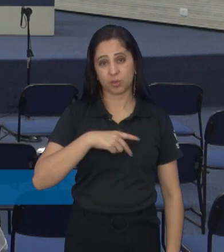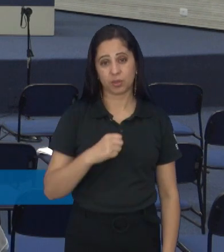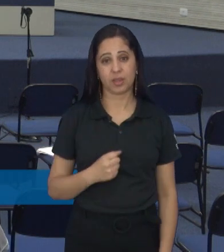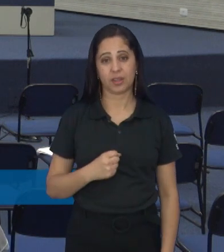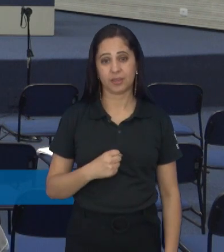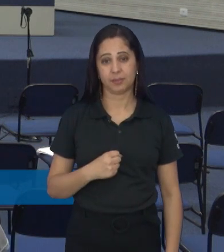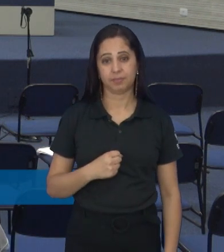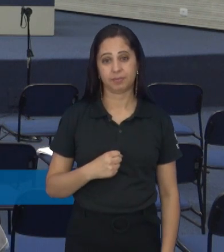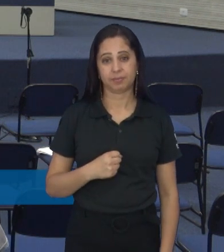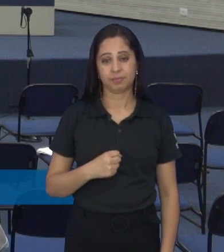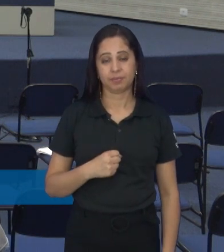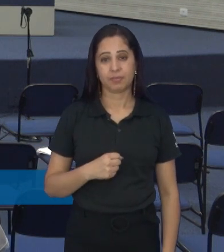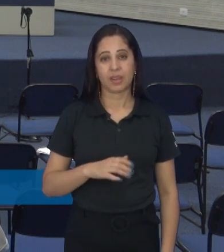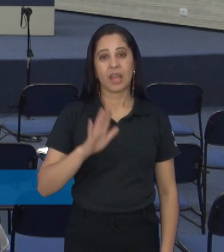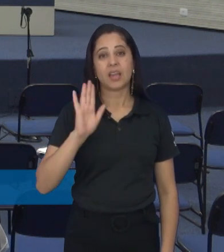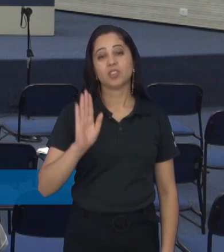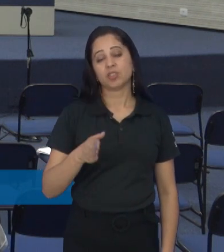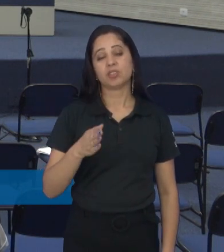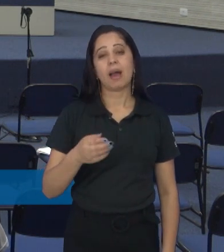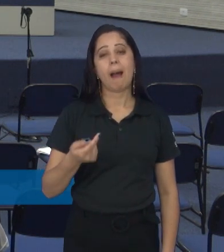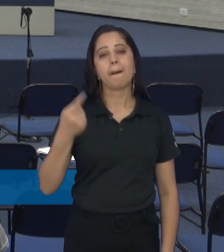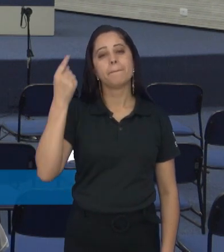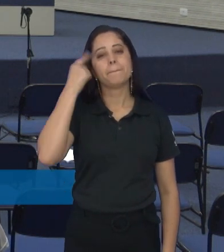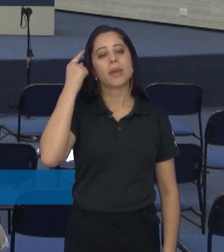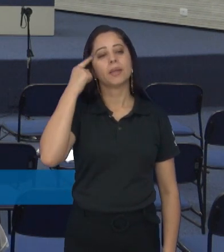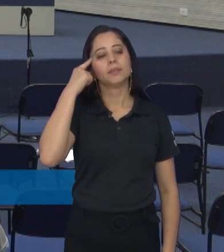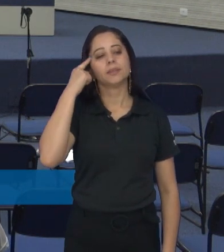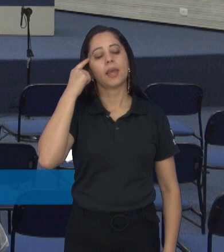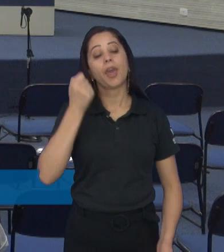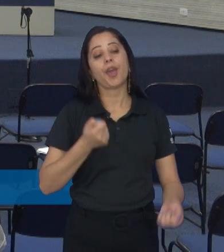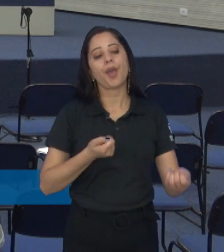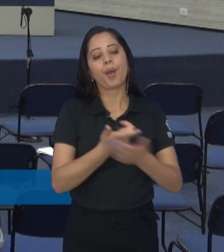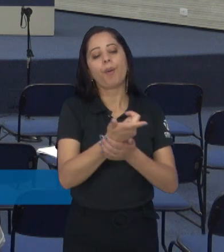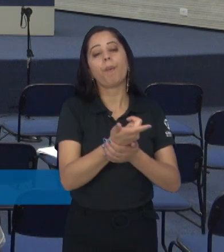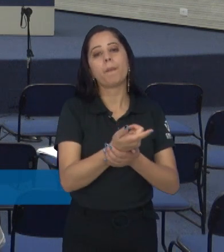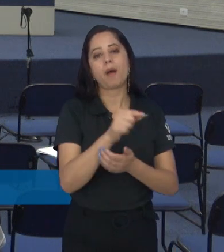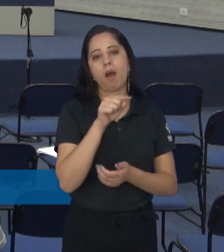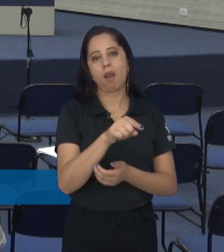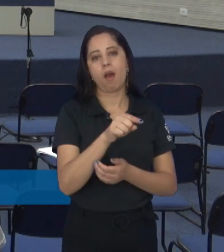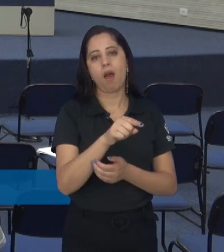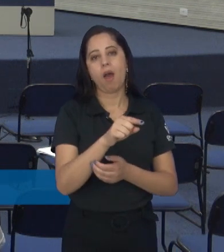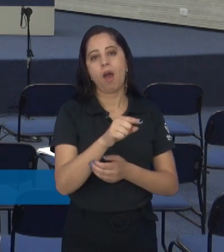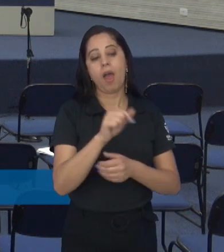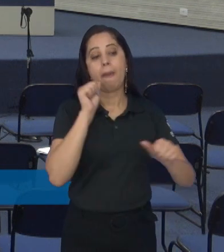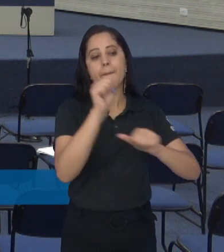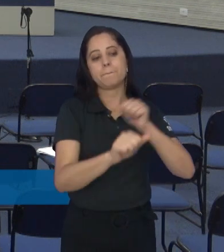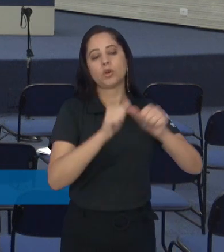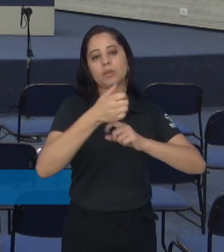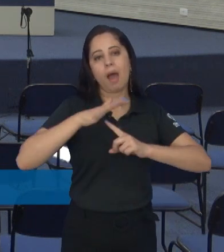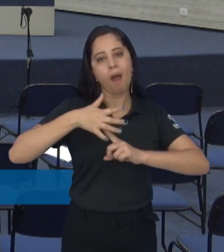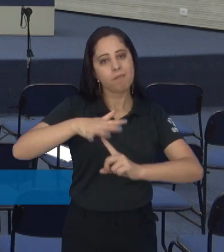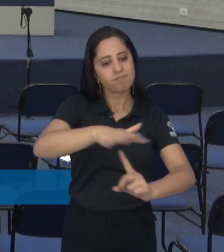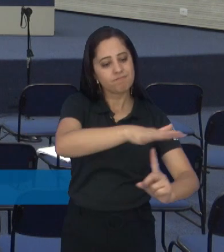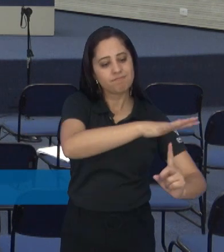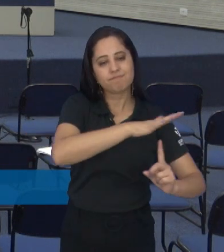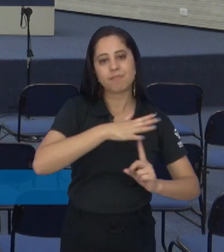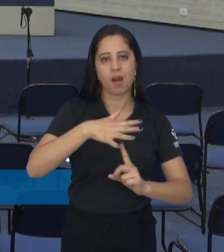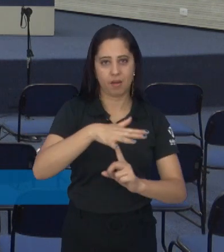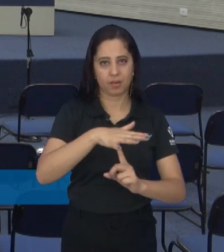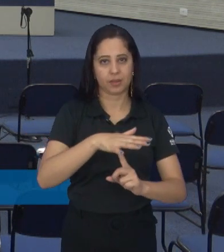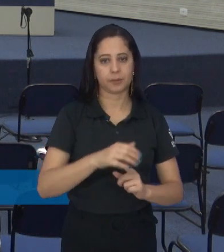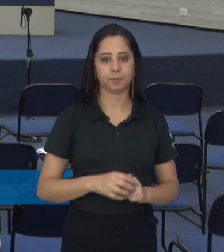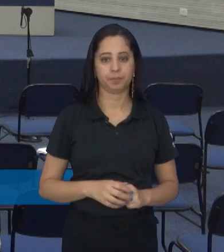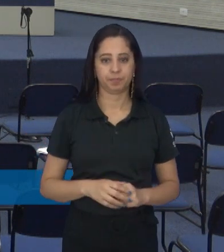parque não faz jus porque é uma área né extremamente é uma área